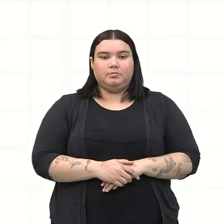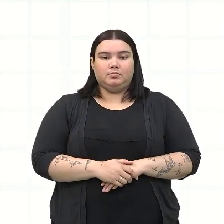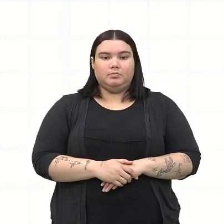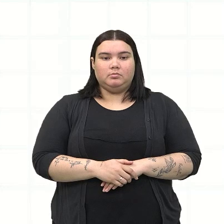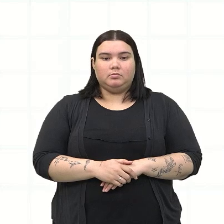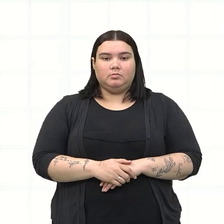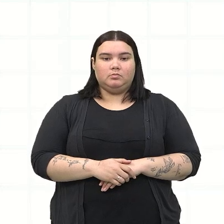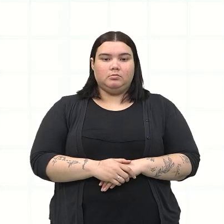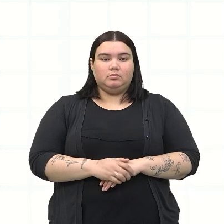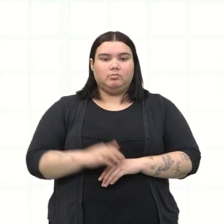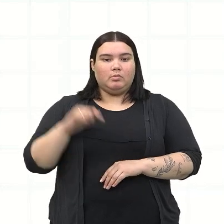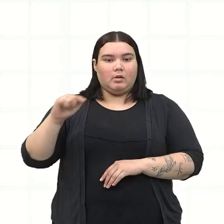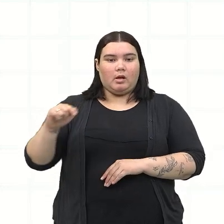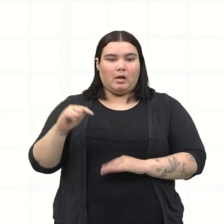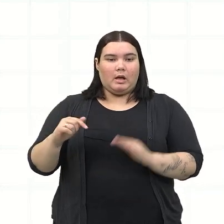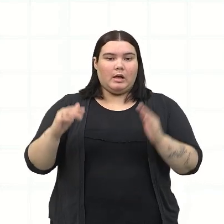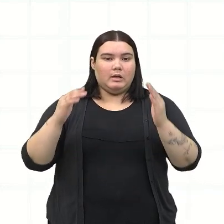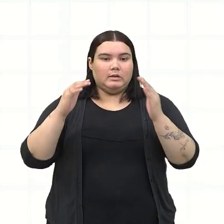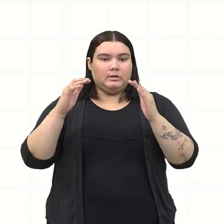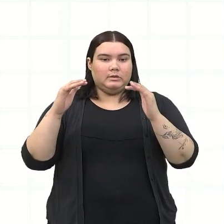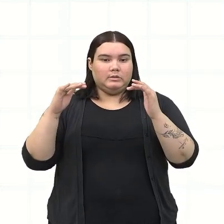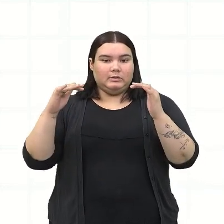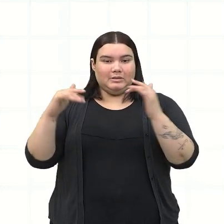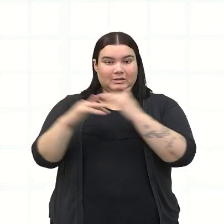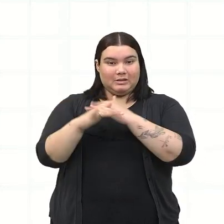big city. Ele não trabalhará